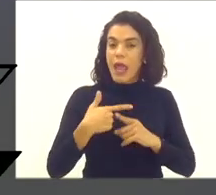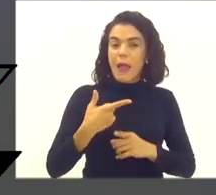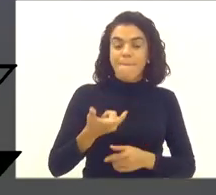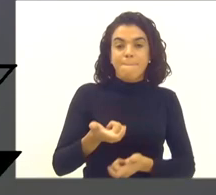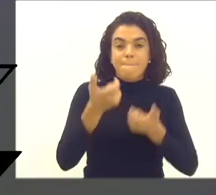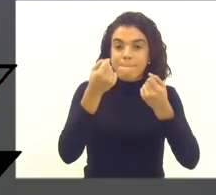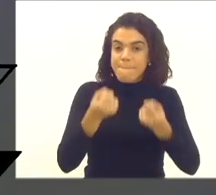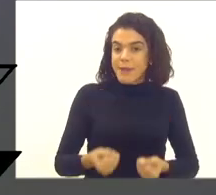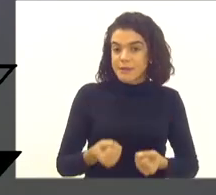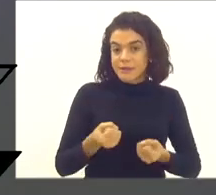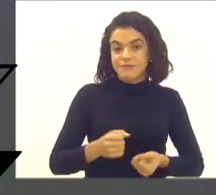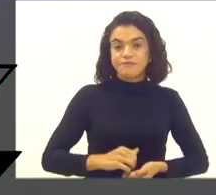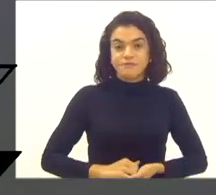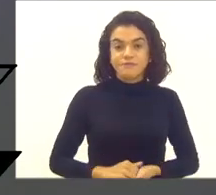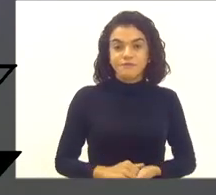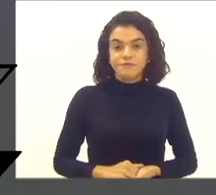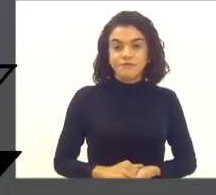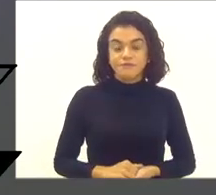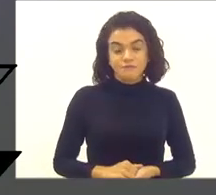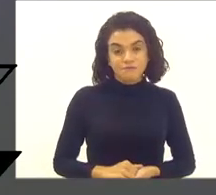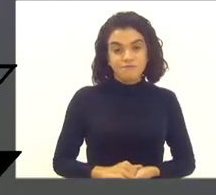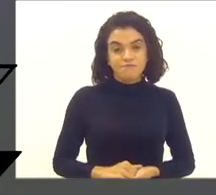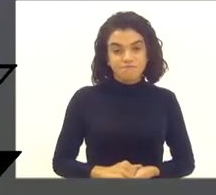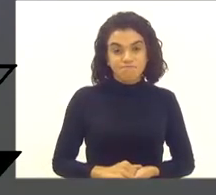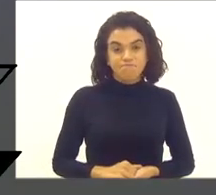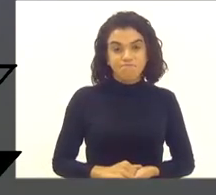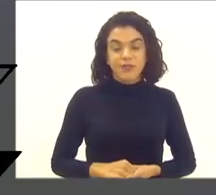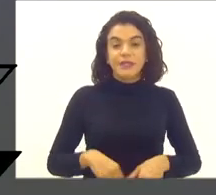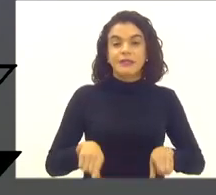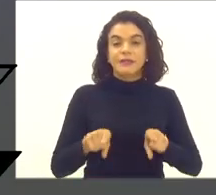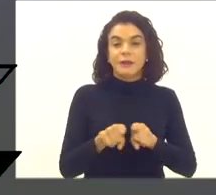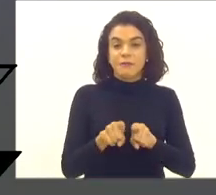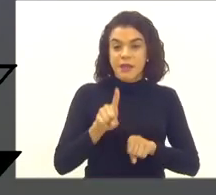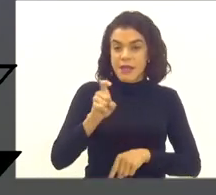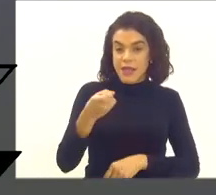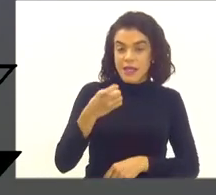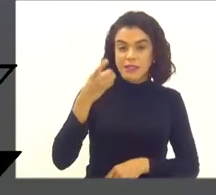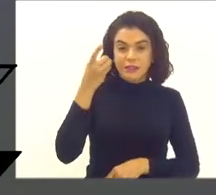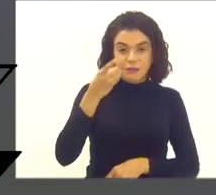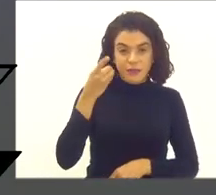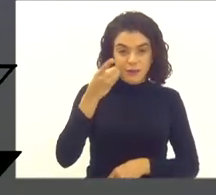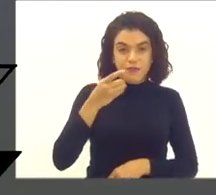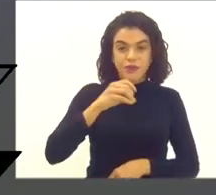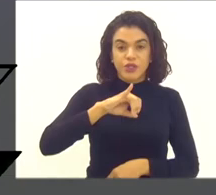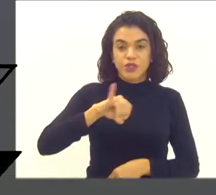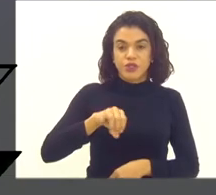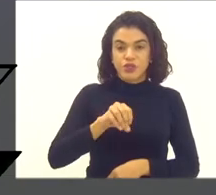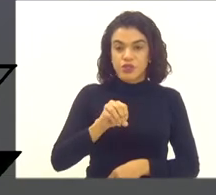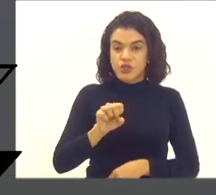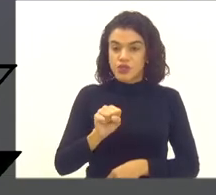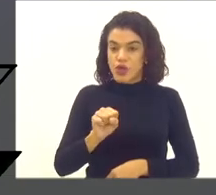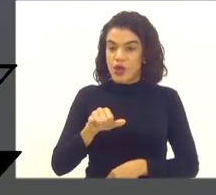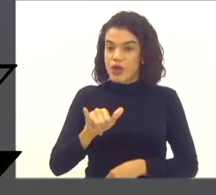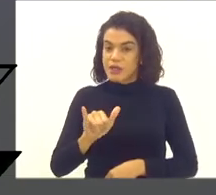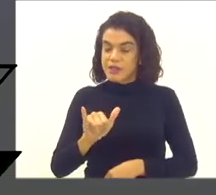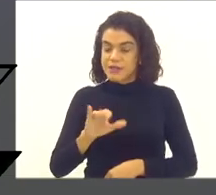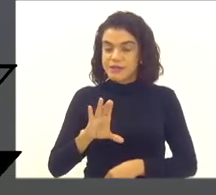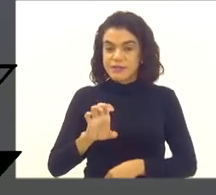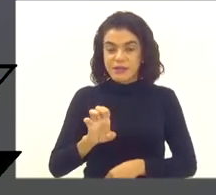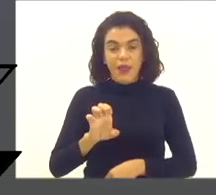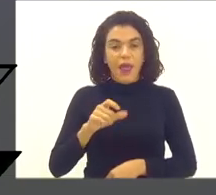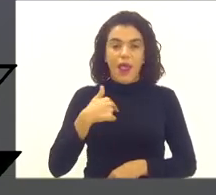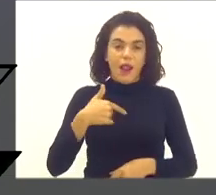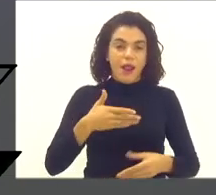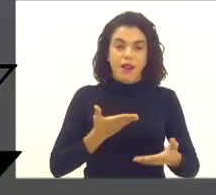pesados né e há também ex deputada Joyce raça mancar Ela não ela não foi